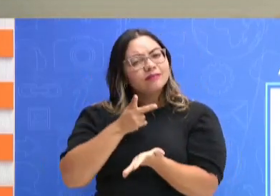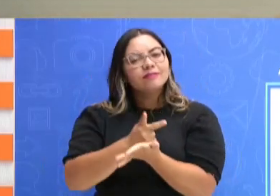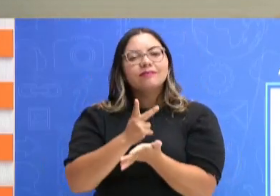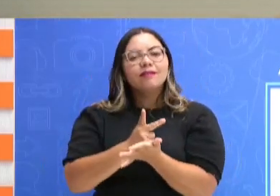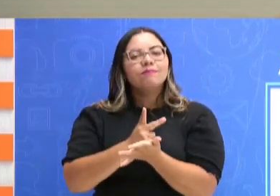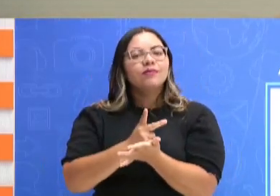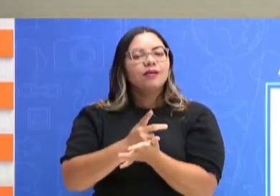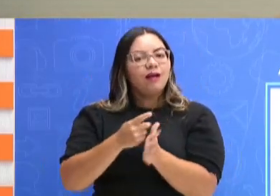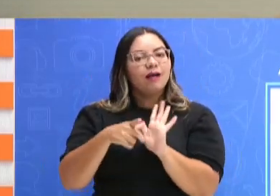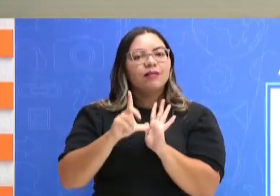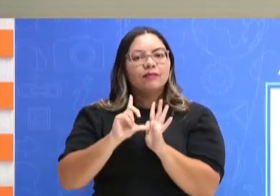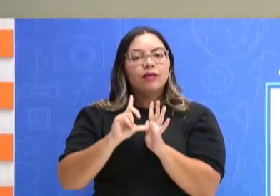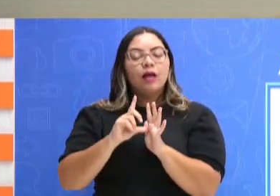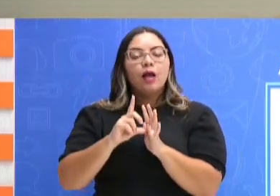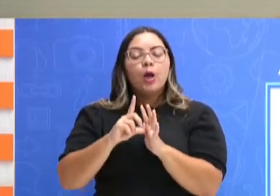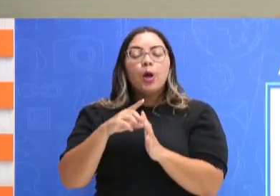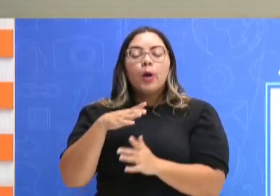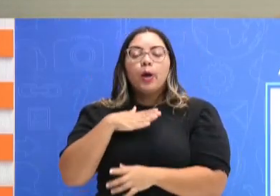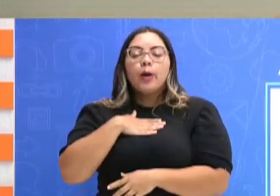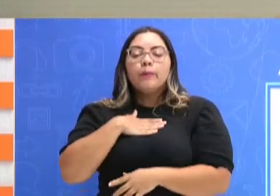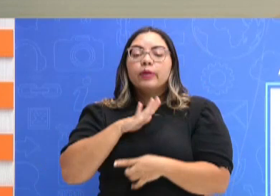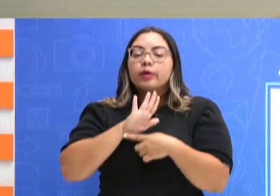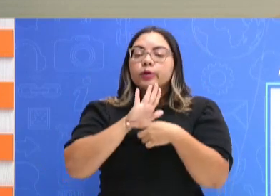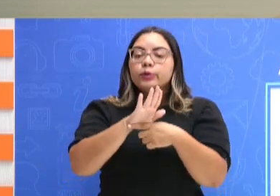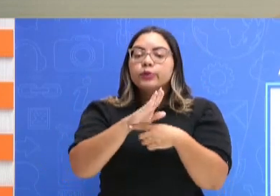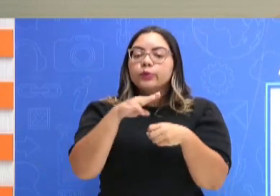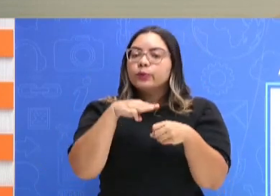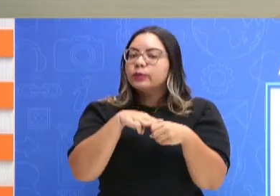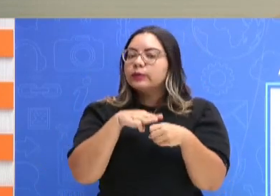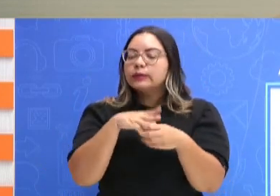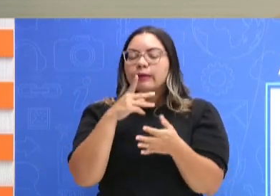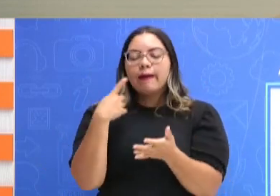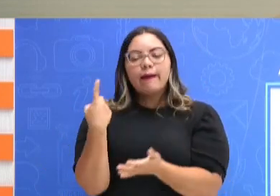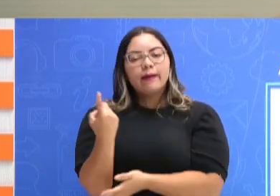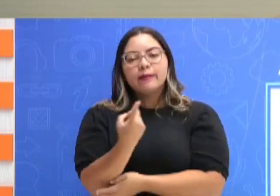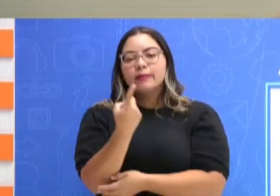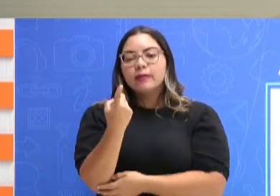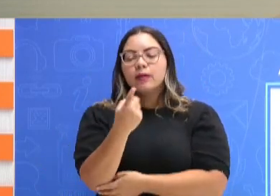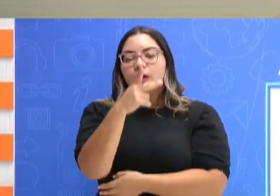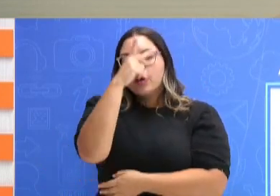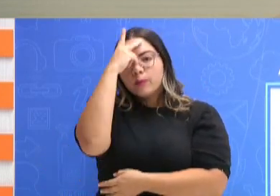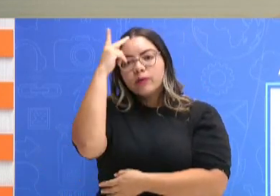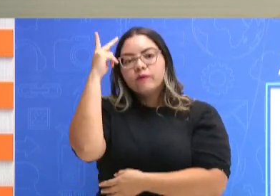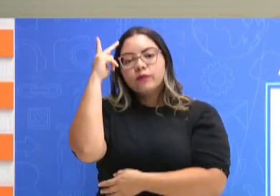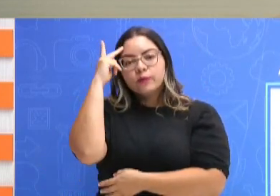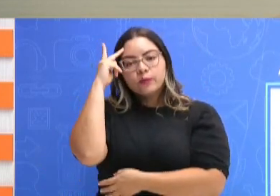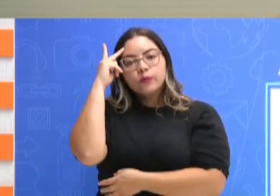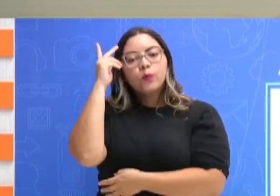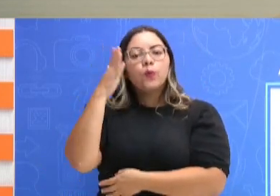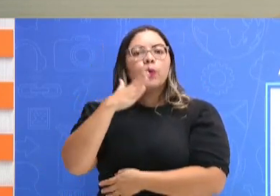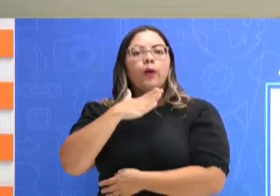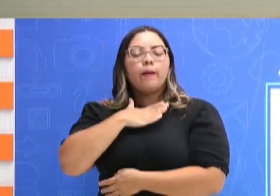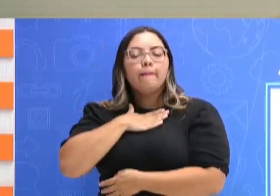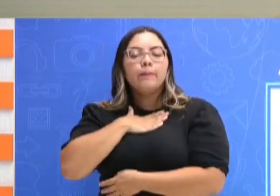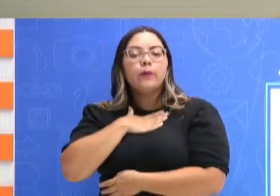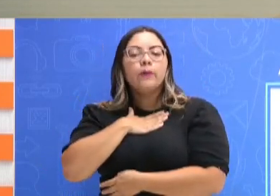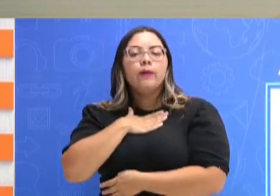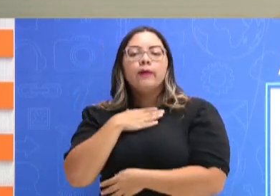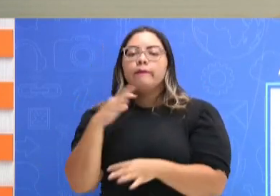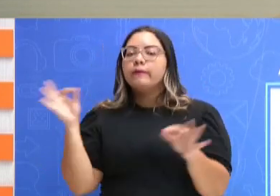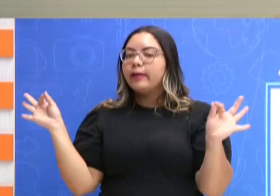fui. A minha dedicação pelo município é eterna. A prefeitura, o prefeito, o meu mandato vai